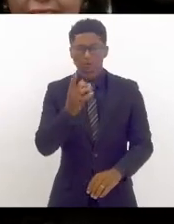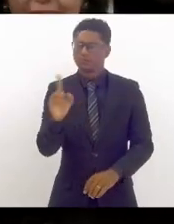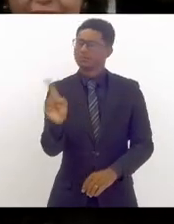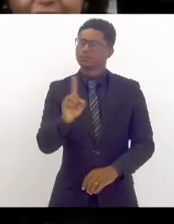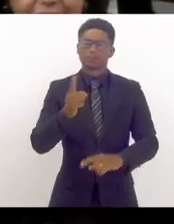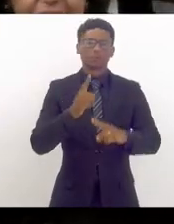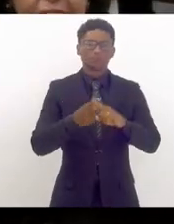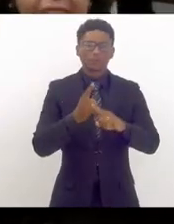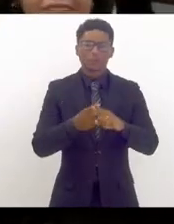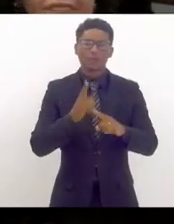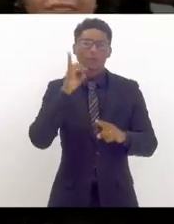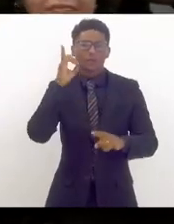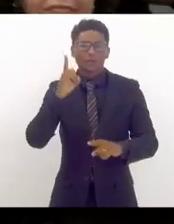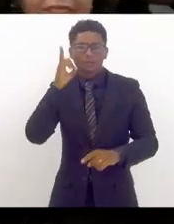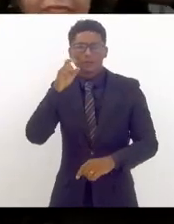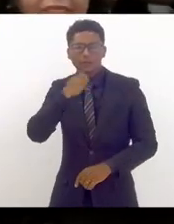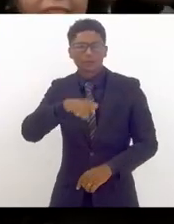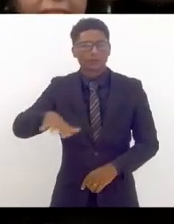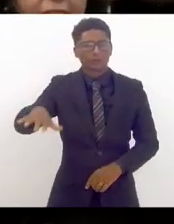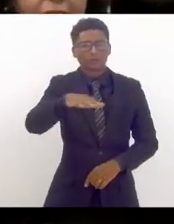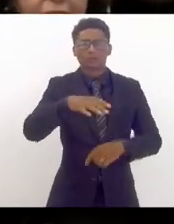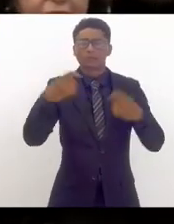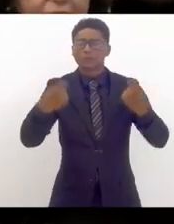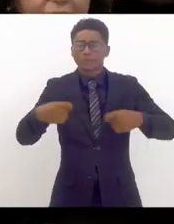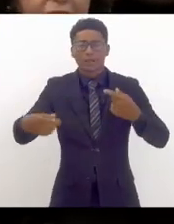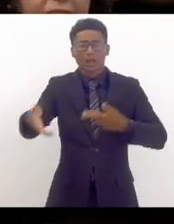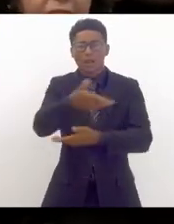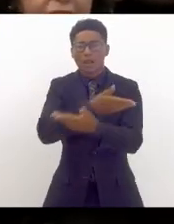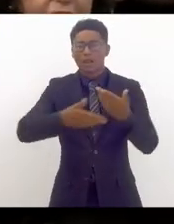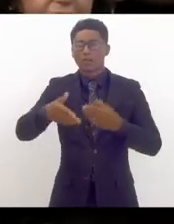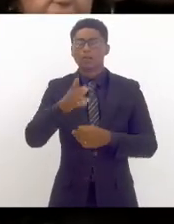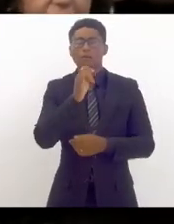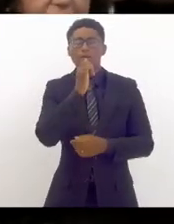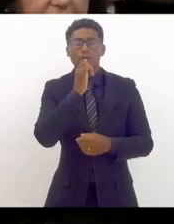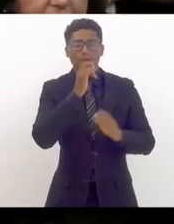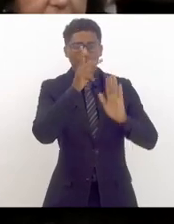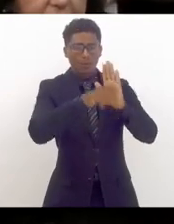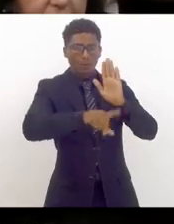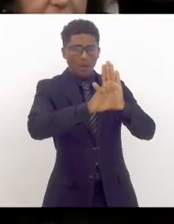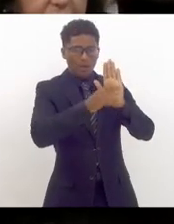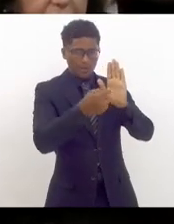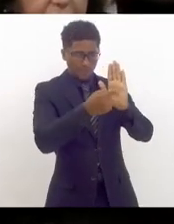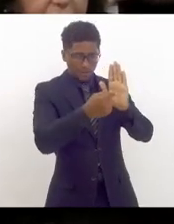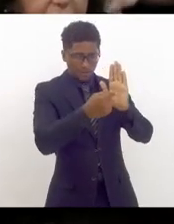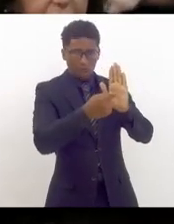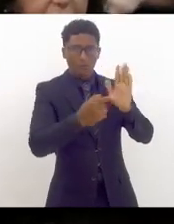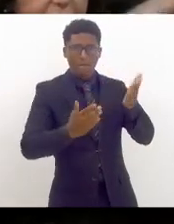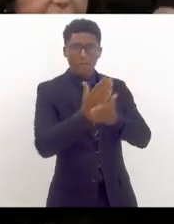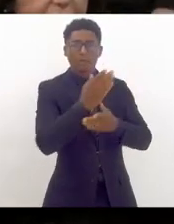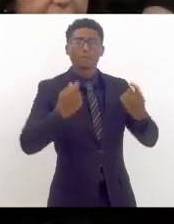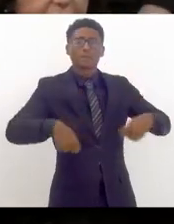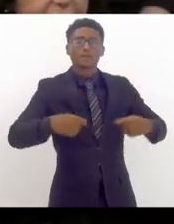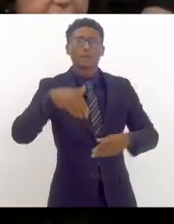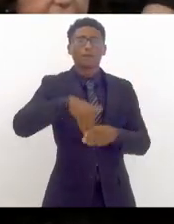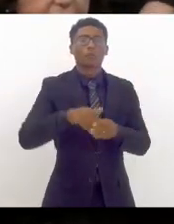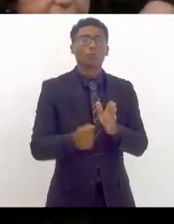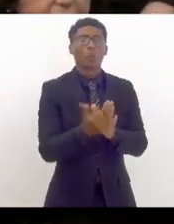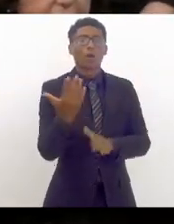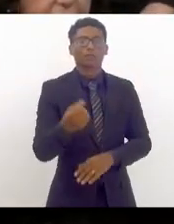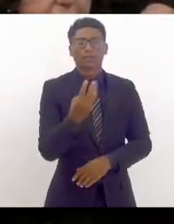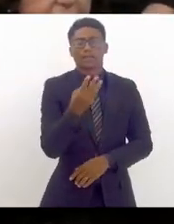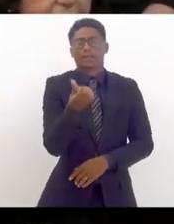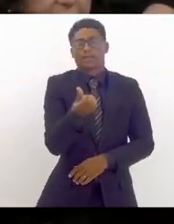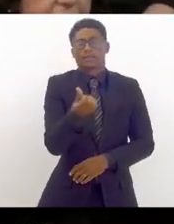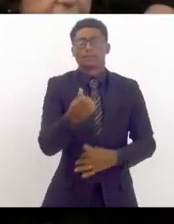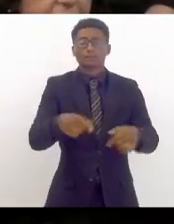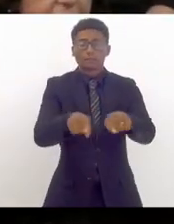outros, né? A gente precisa de 36 votos para aprovar um projeto, né? Para fazer uma audiência pública, para criar uma comissão. Então,